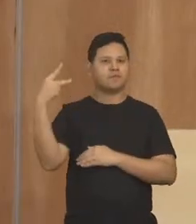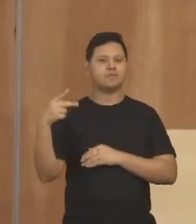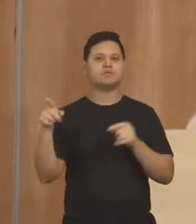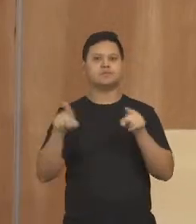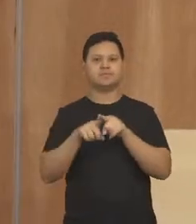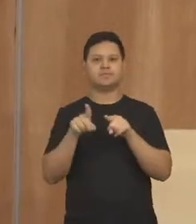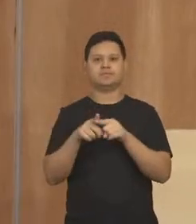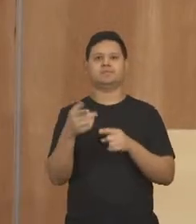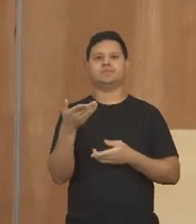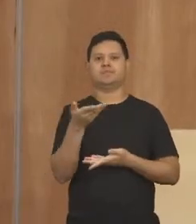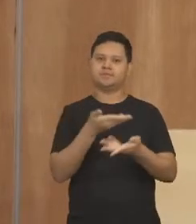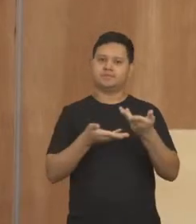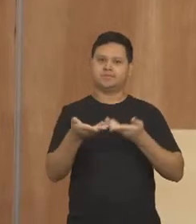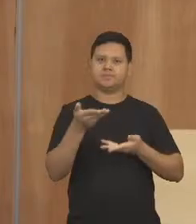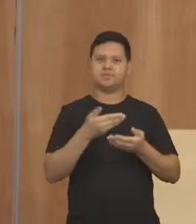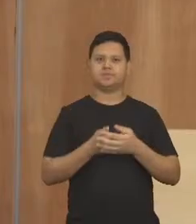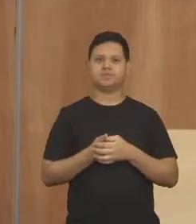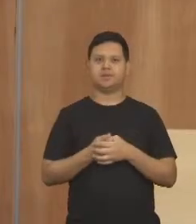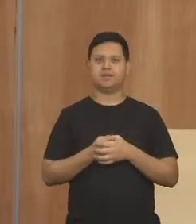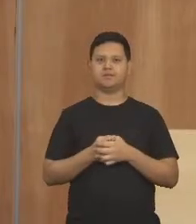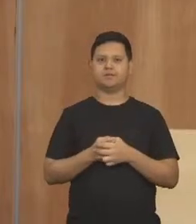mesa.